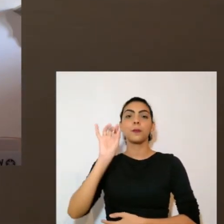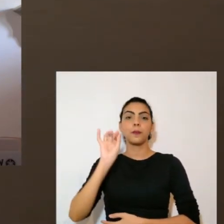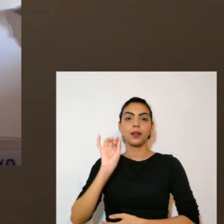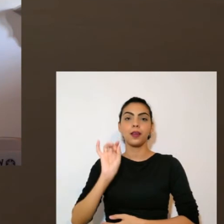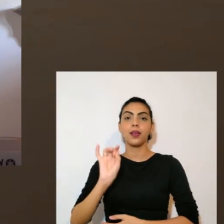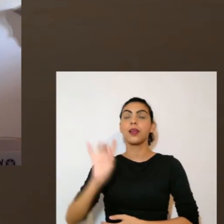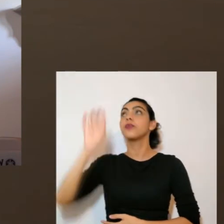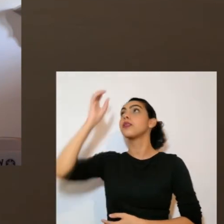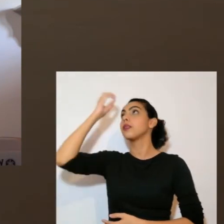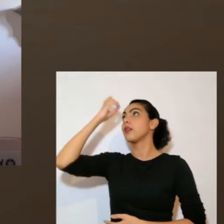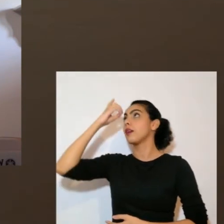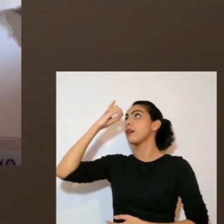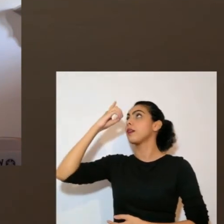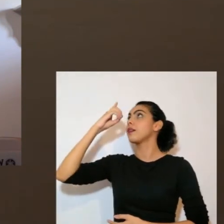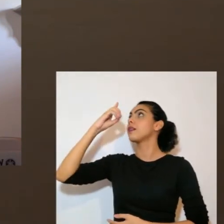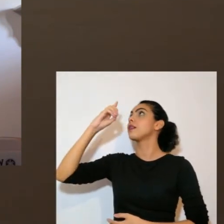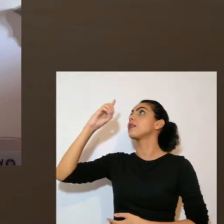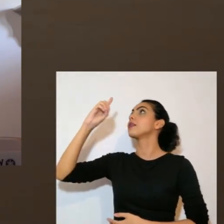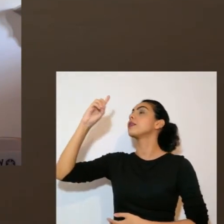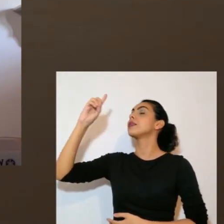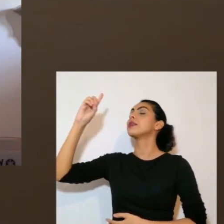Deus, somente